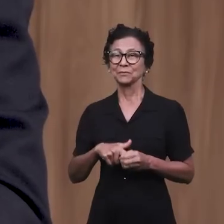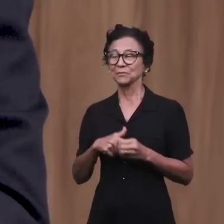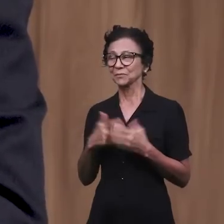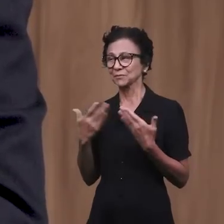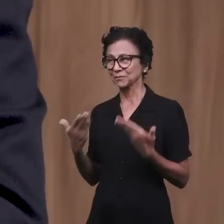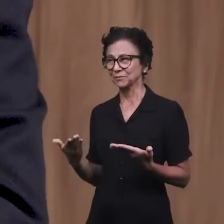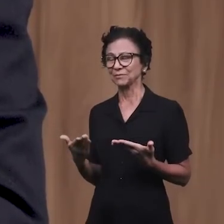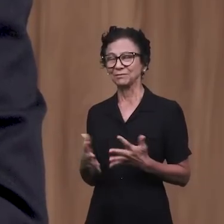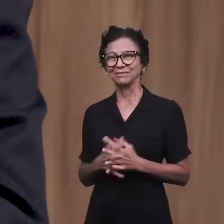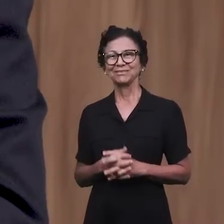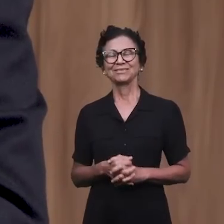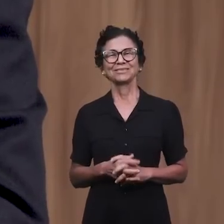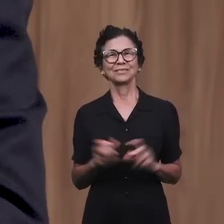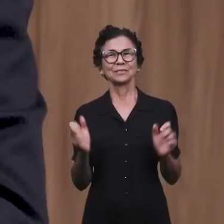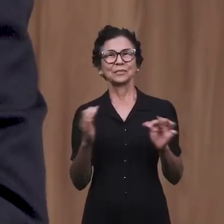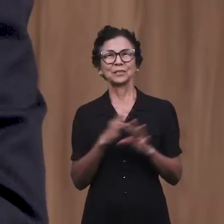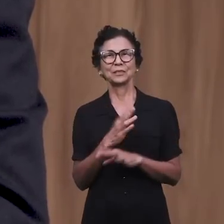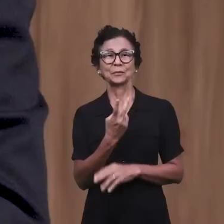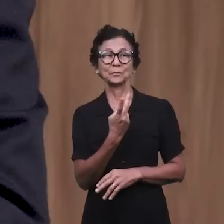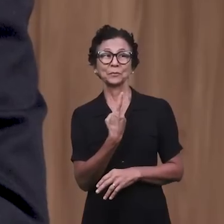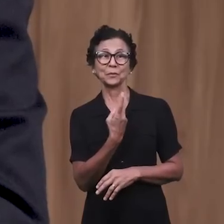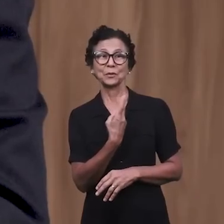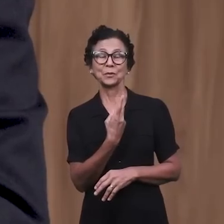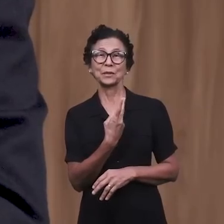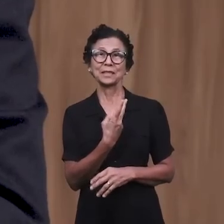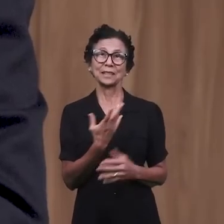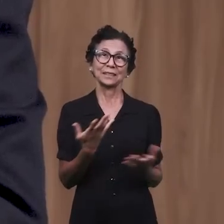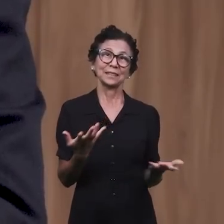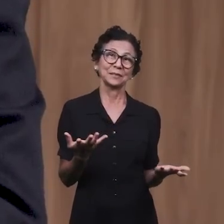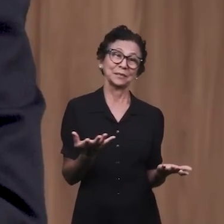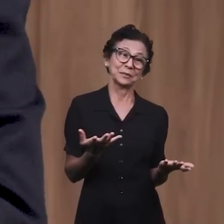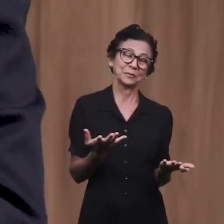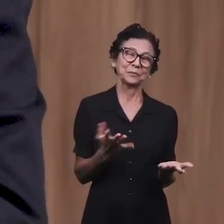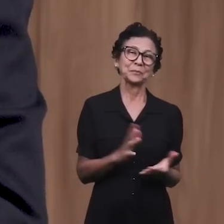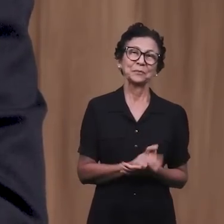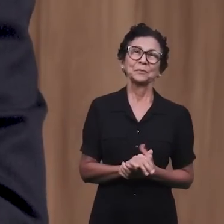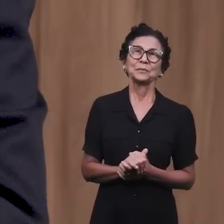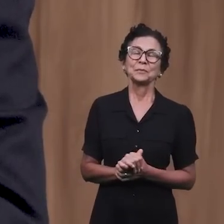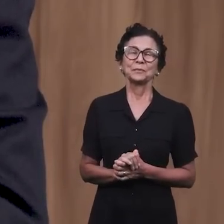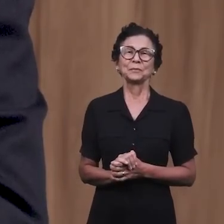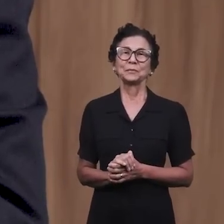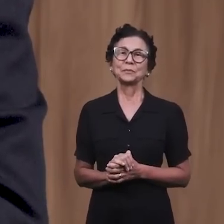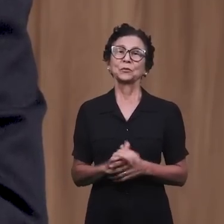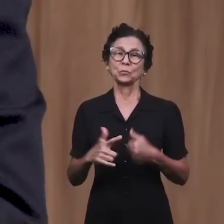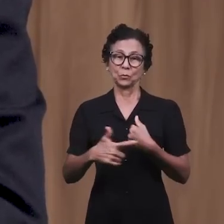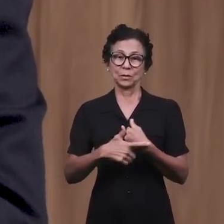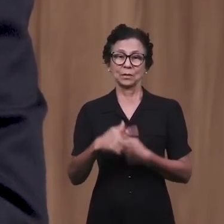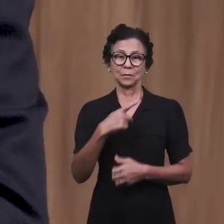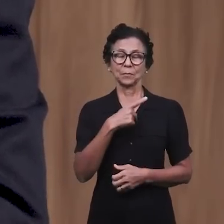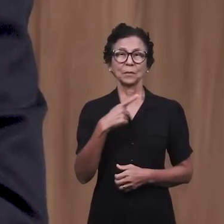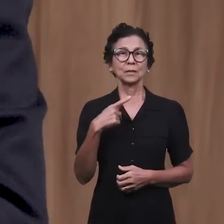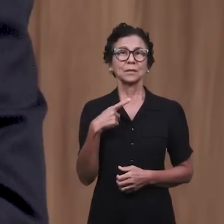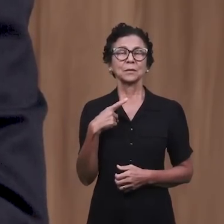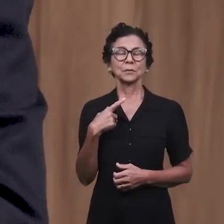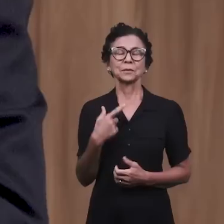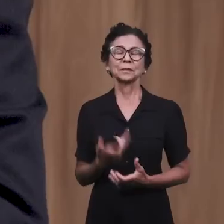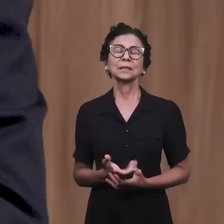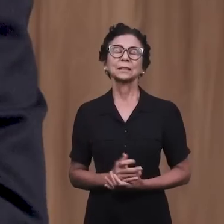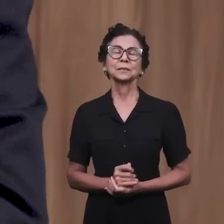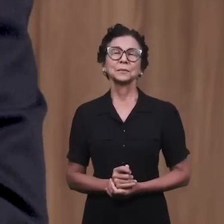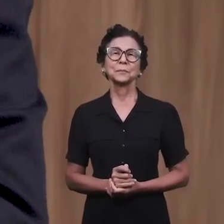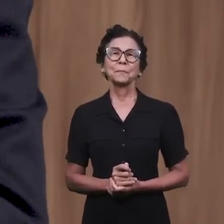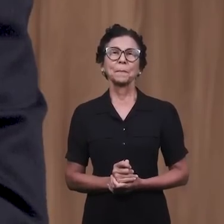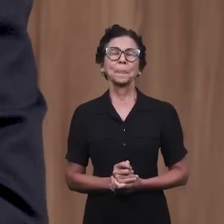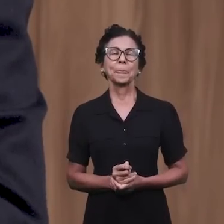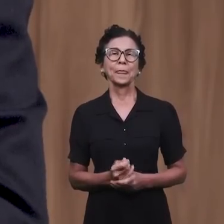Isso é bom porque nós em dois aqui, né, somos ou estamos, né, como pastores. Isso. E aqui, na verdade,